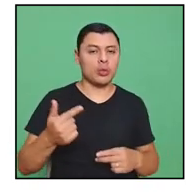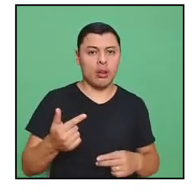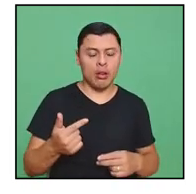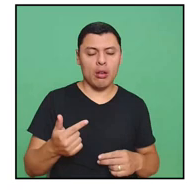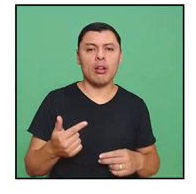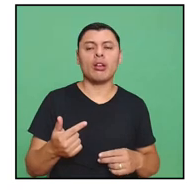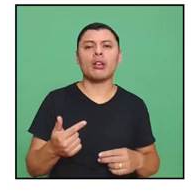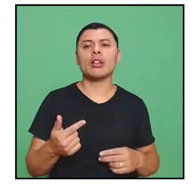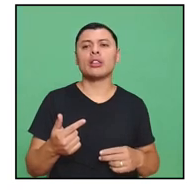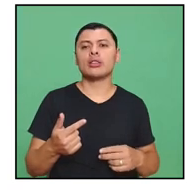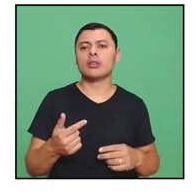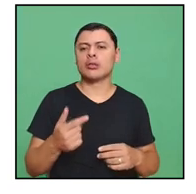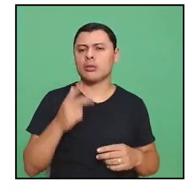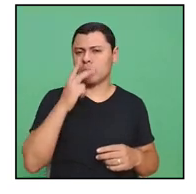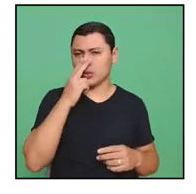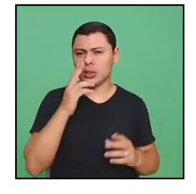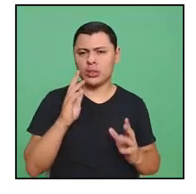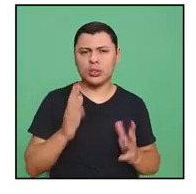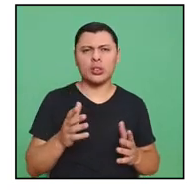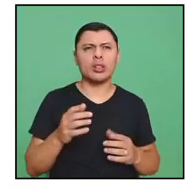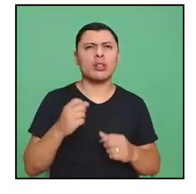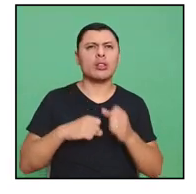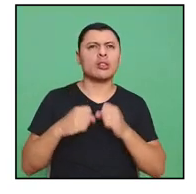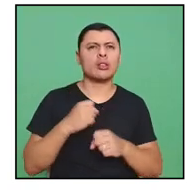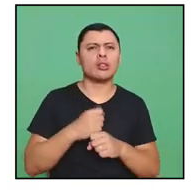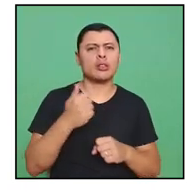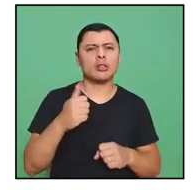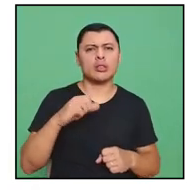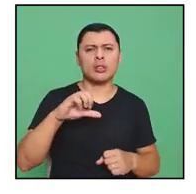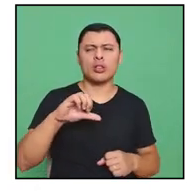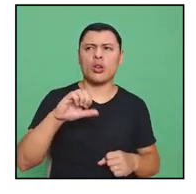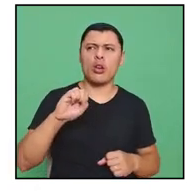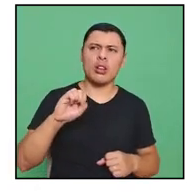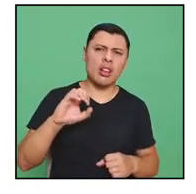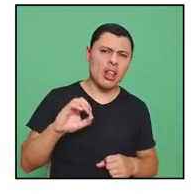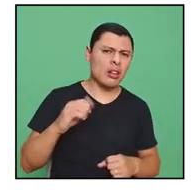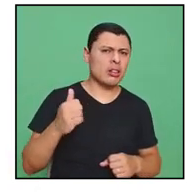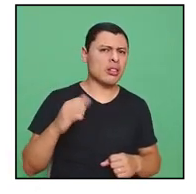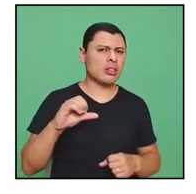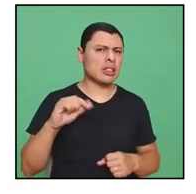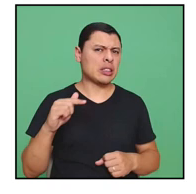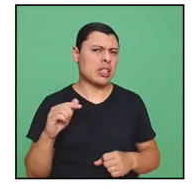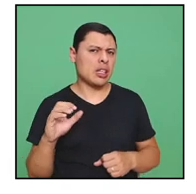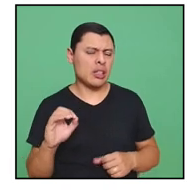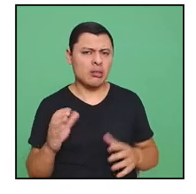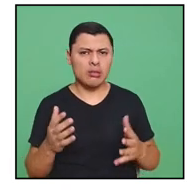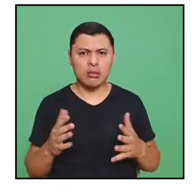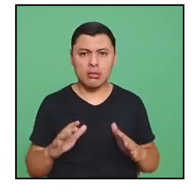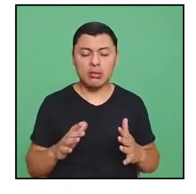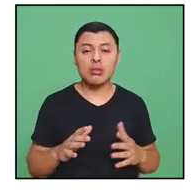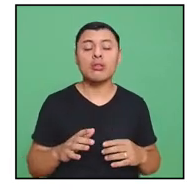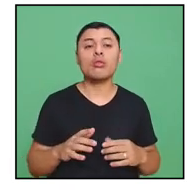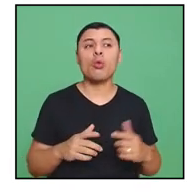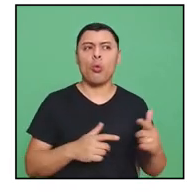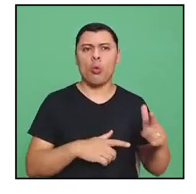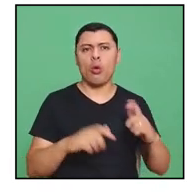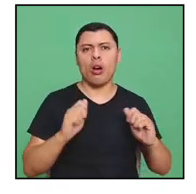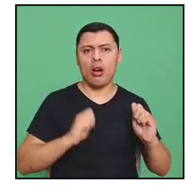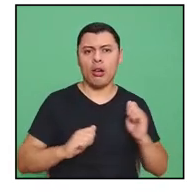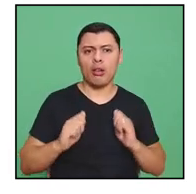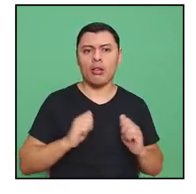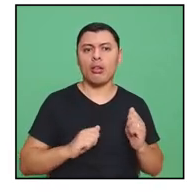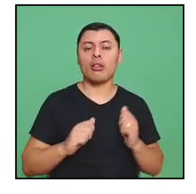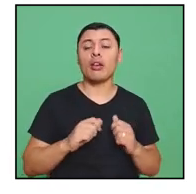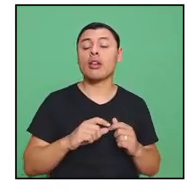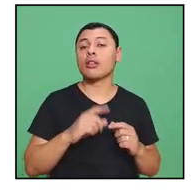já, acho que nos 80, né, nos 70, e outras artistas também. E uma das